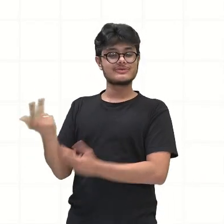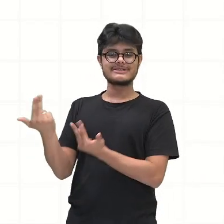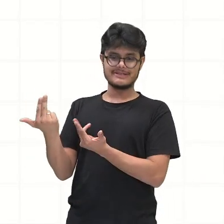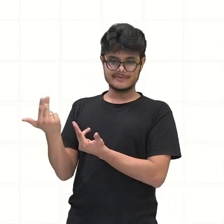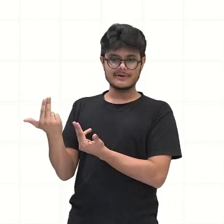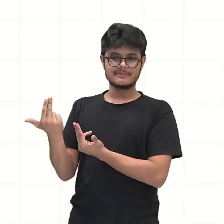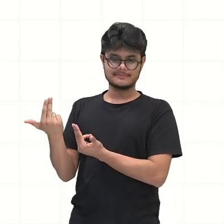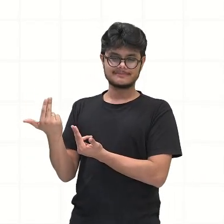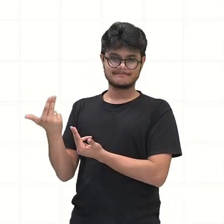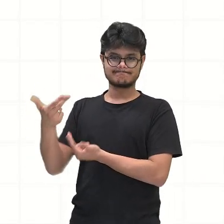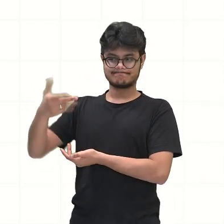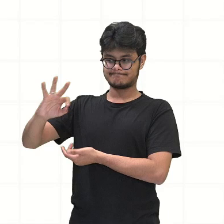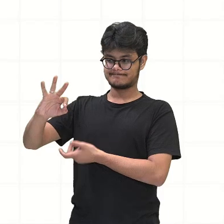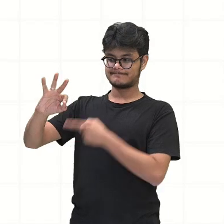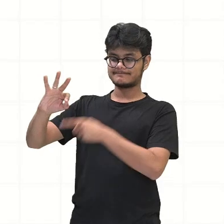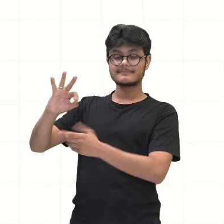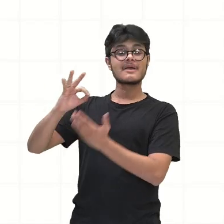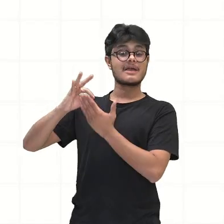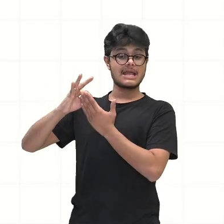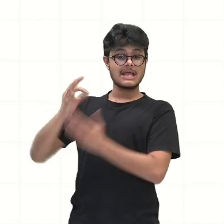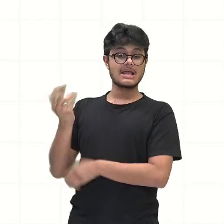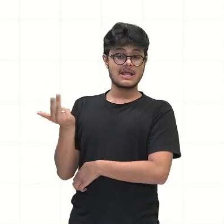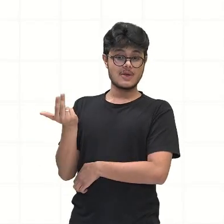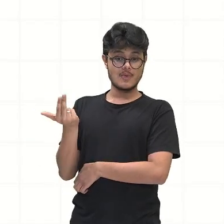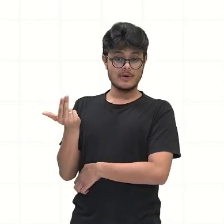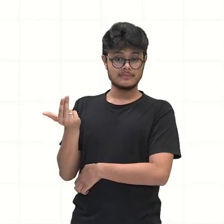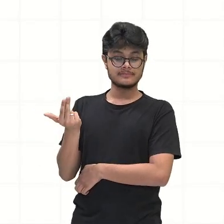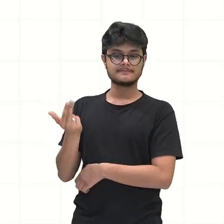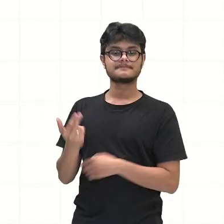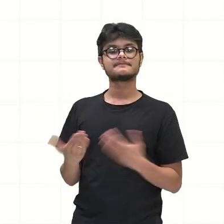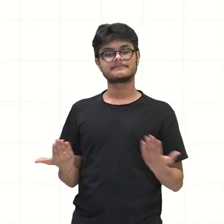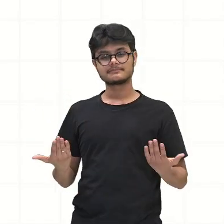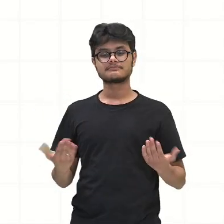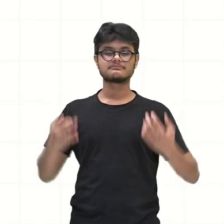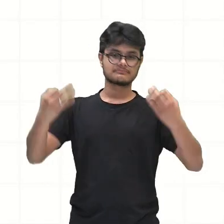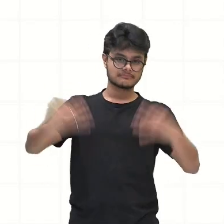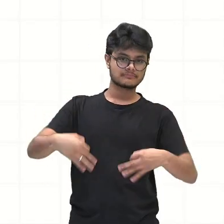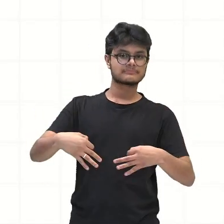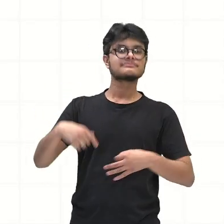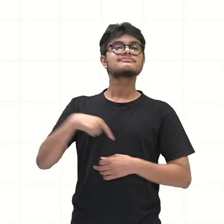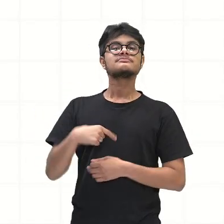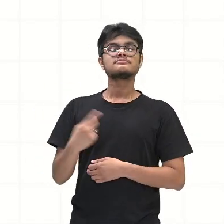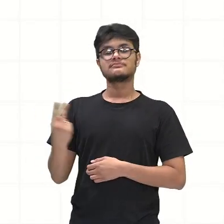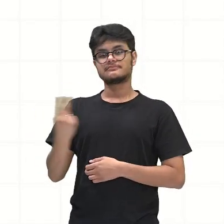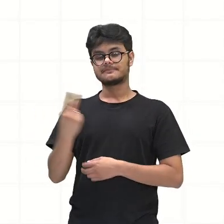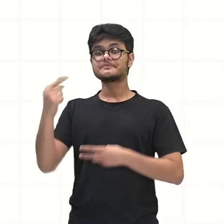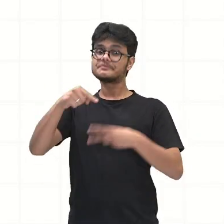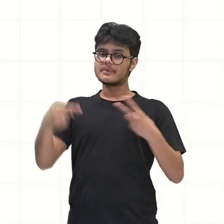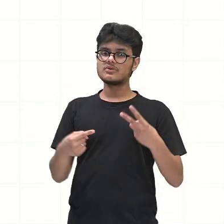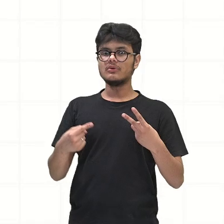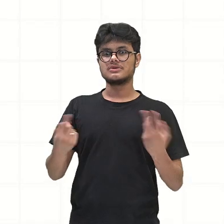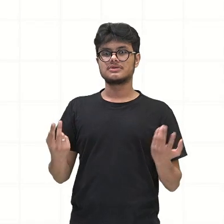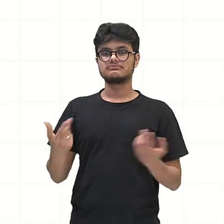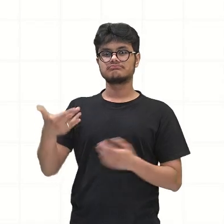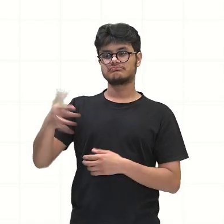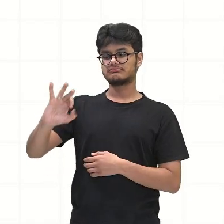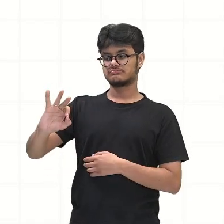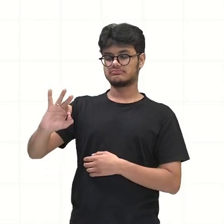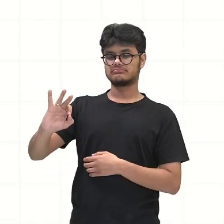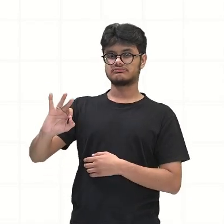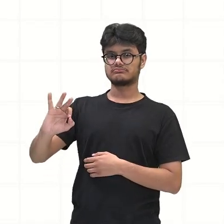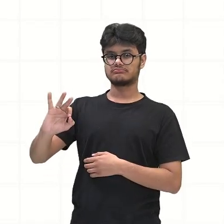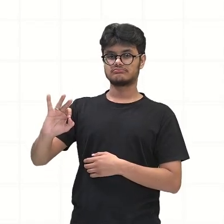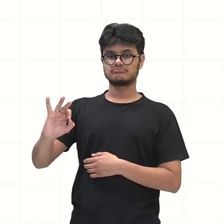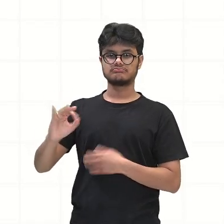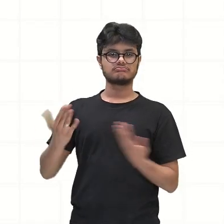a mesma face aqui. E a única opção são essas 2 opções. Eu não vou poder utilizar esse elemento,